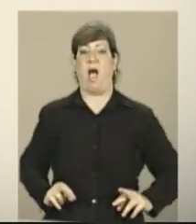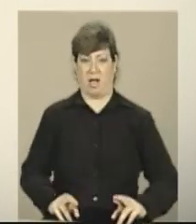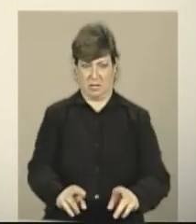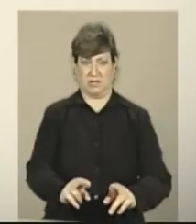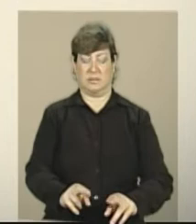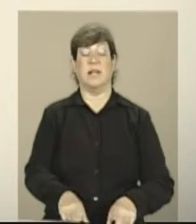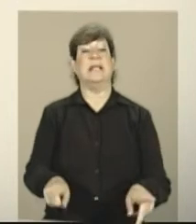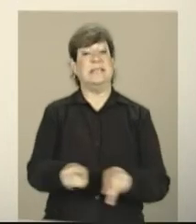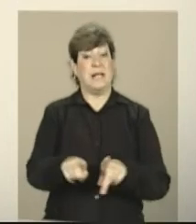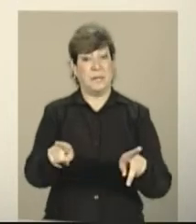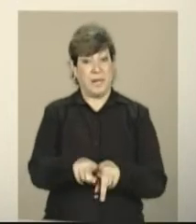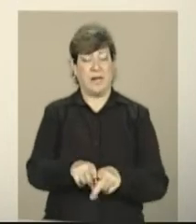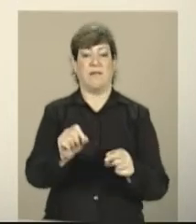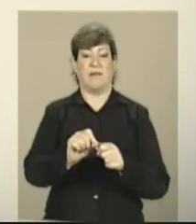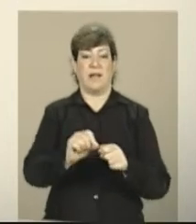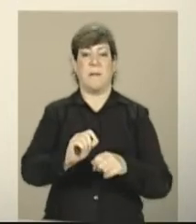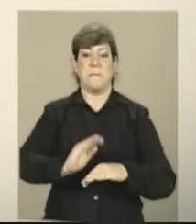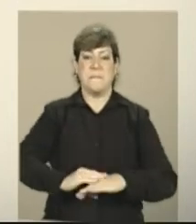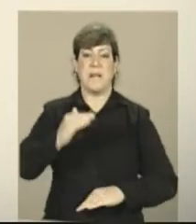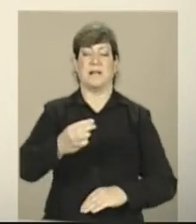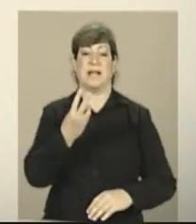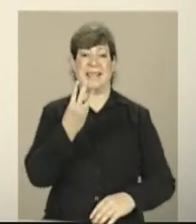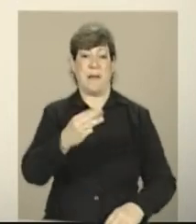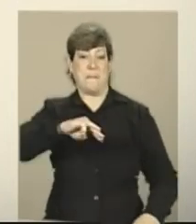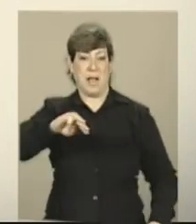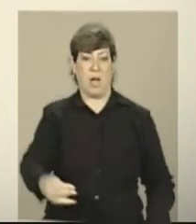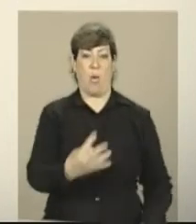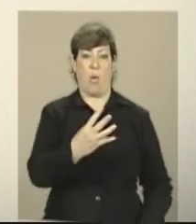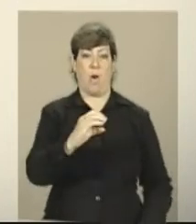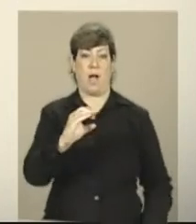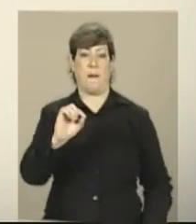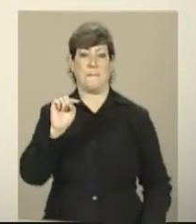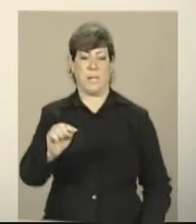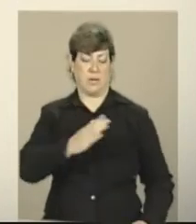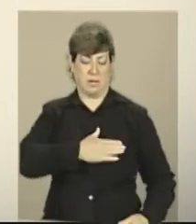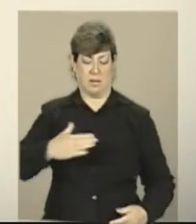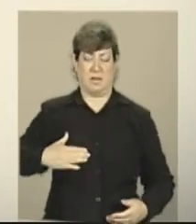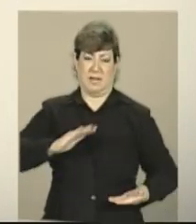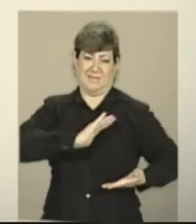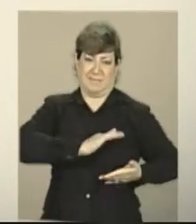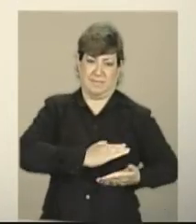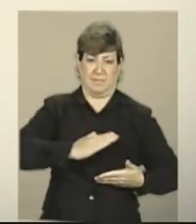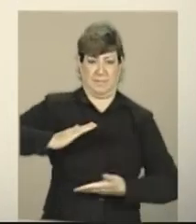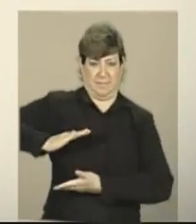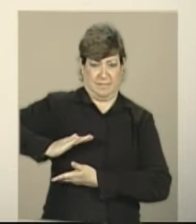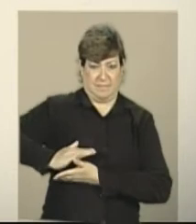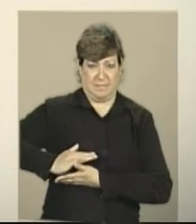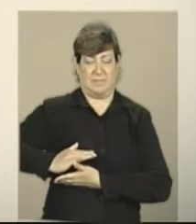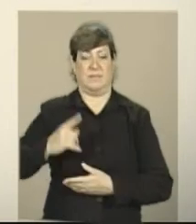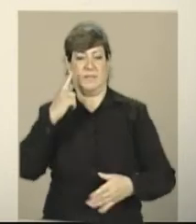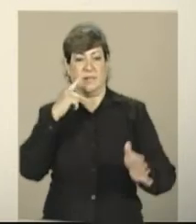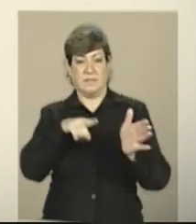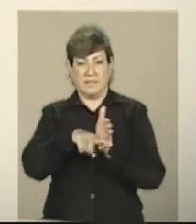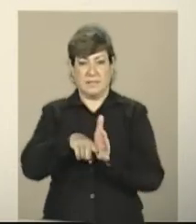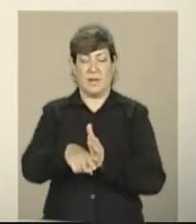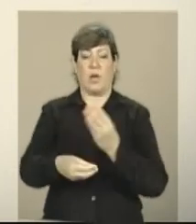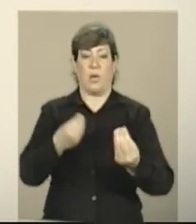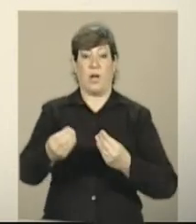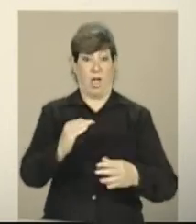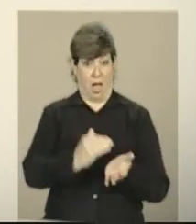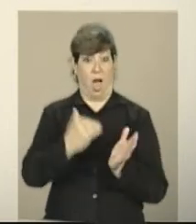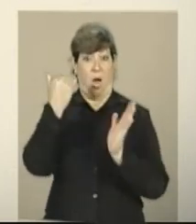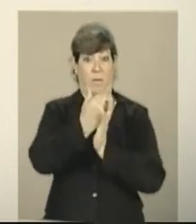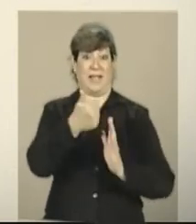útero também foram feitos mais 3400000 mamografias um aumento de treze por cento